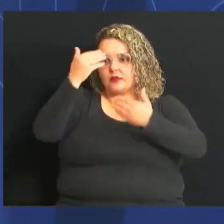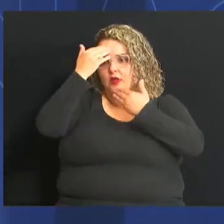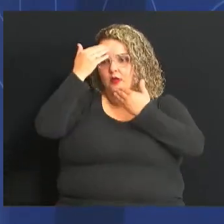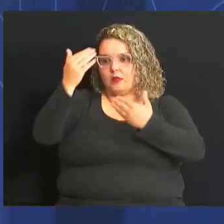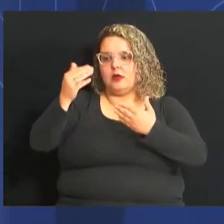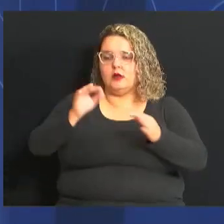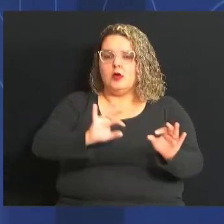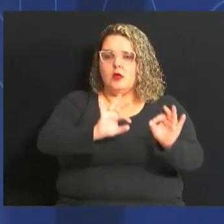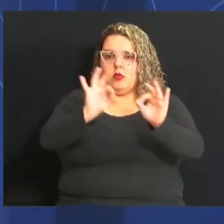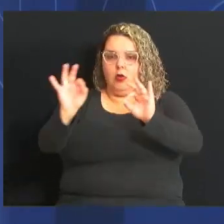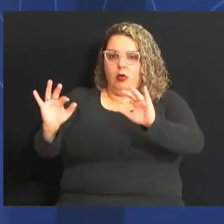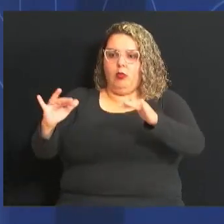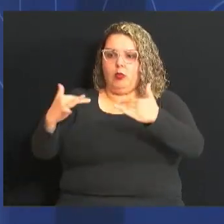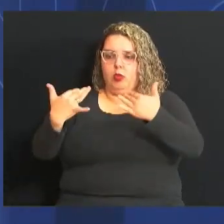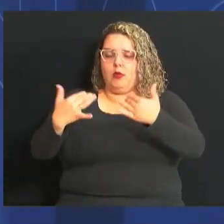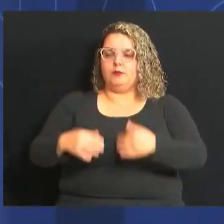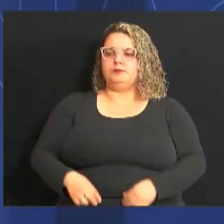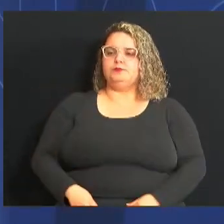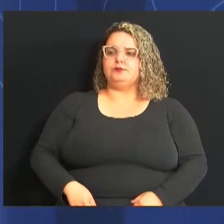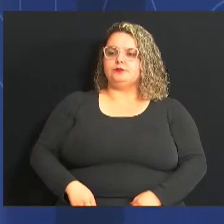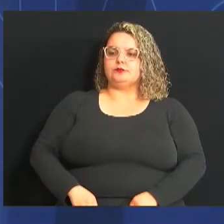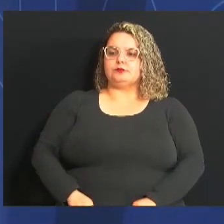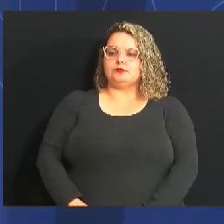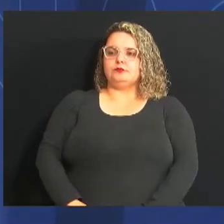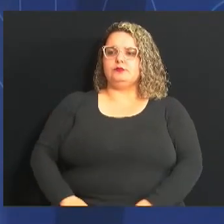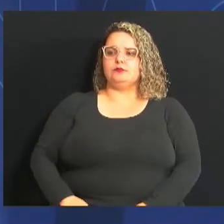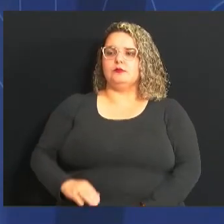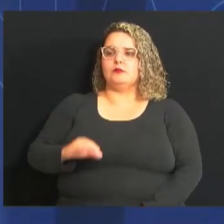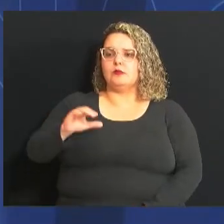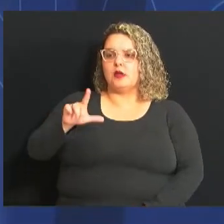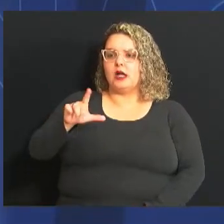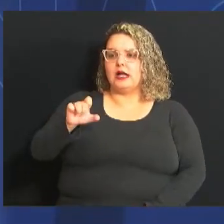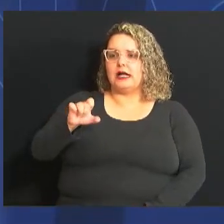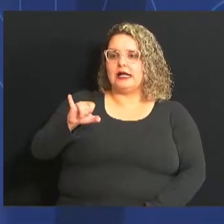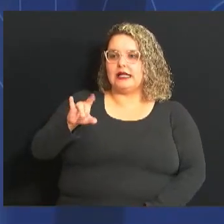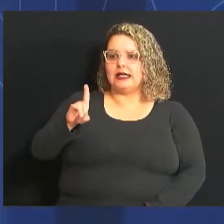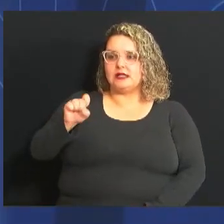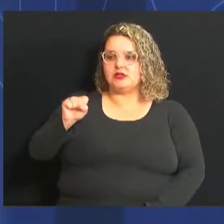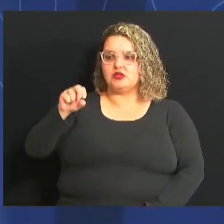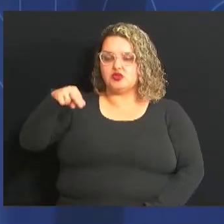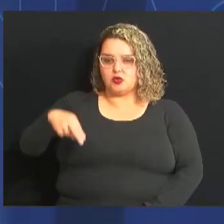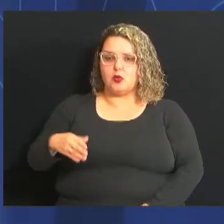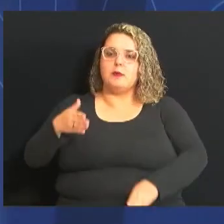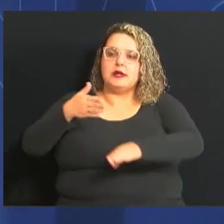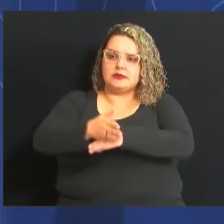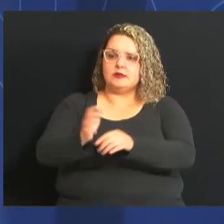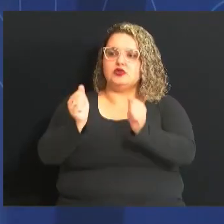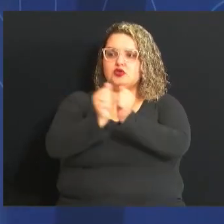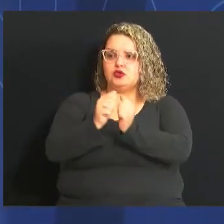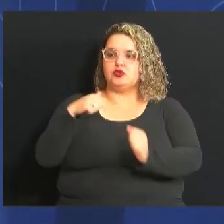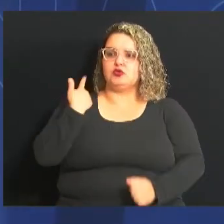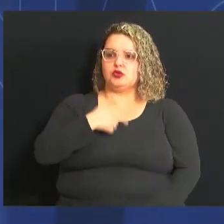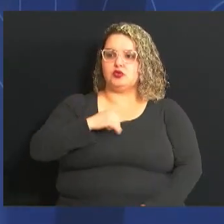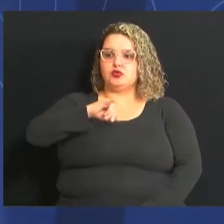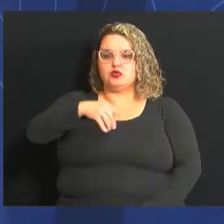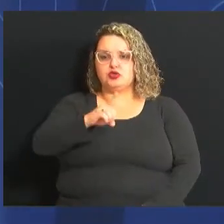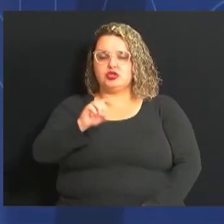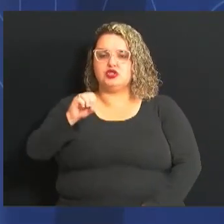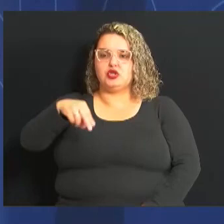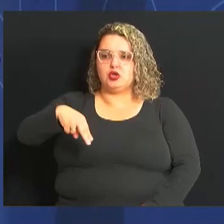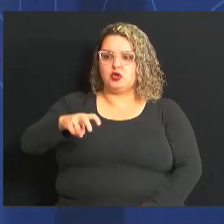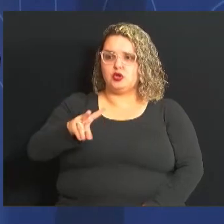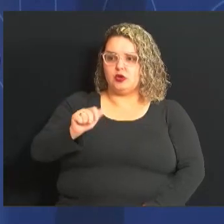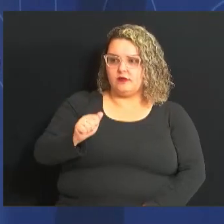sua companhia, pela sua audiência. Cleidson Augusto participando aqui com a gente do Jardim Nova América de